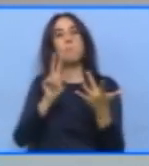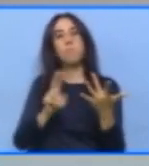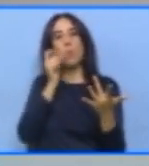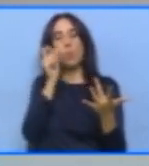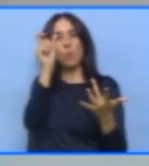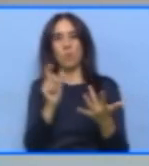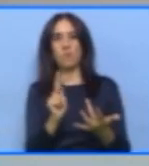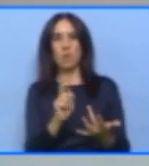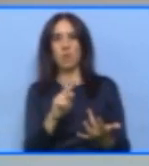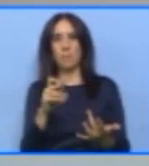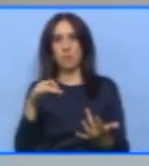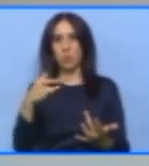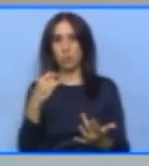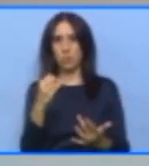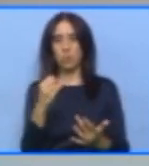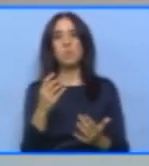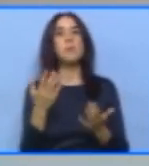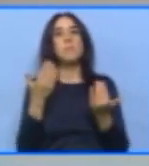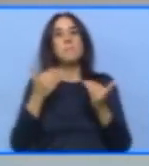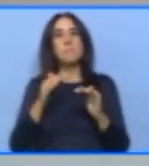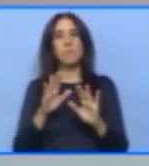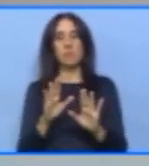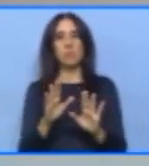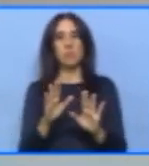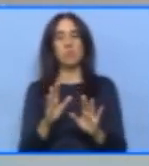Pinto. Mas,